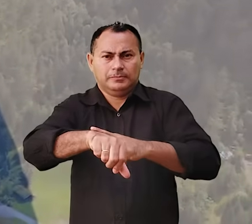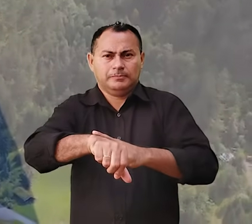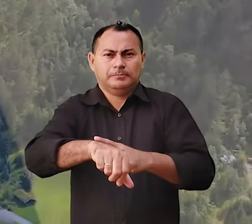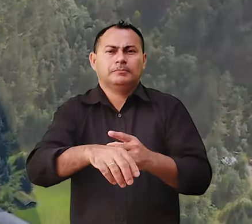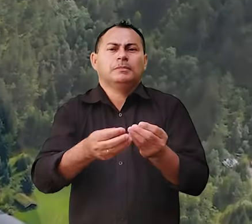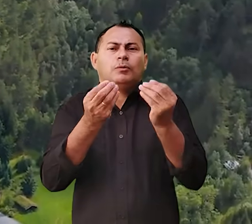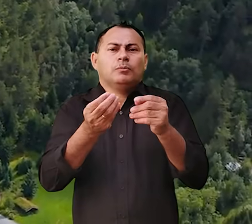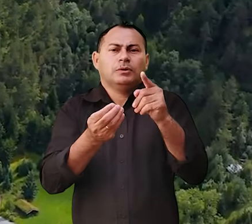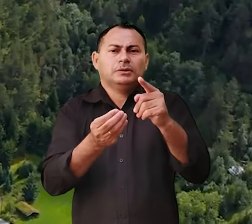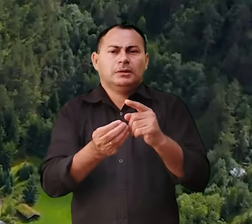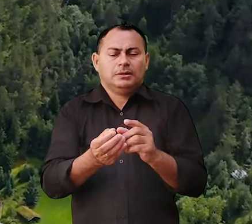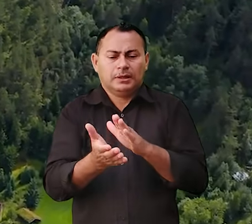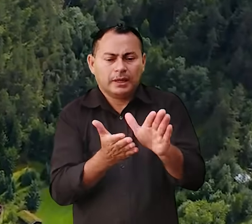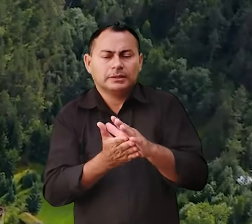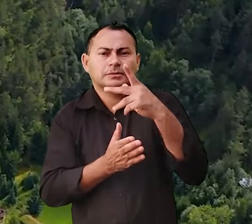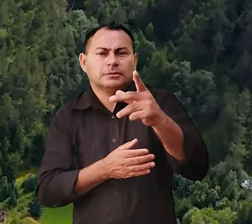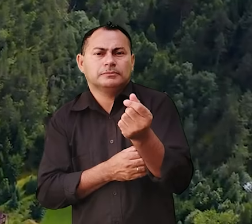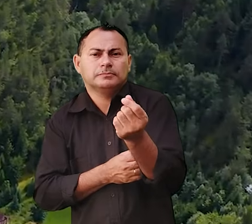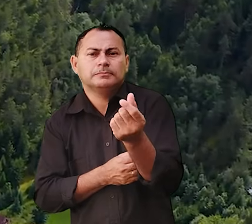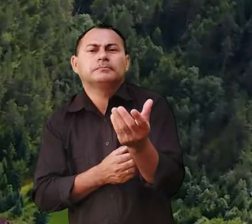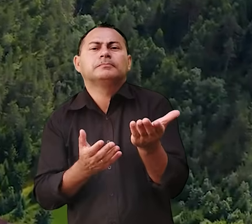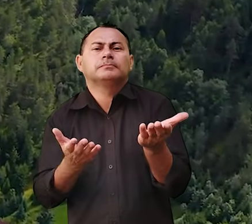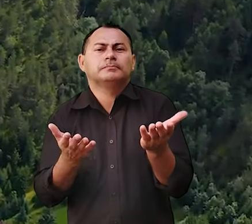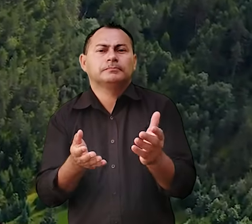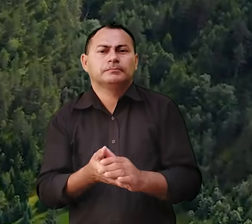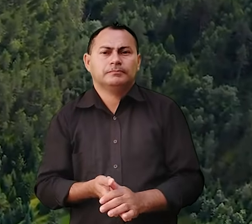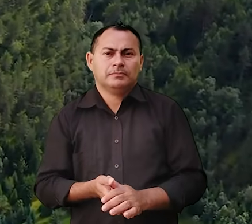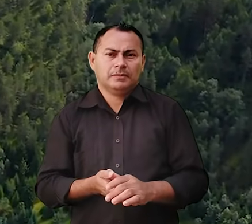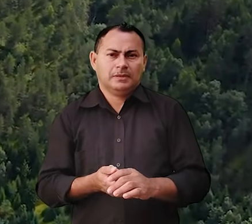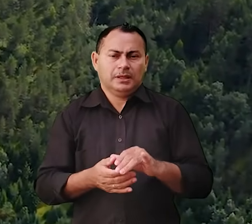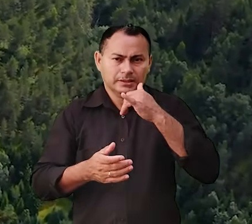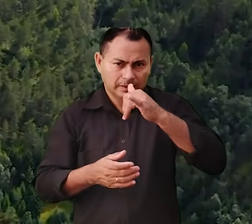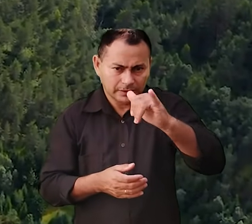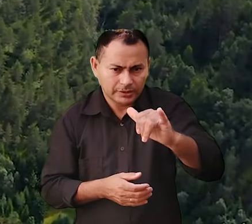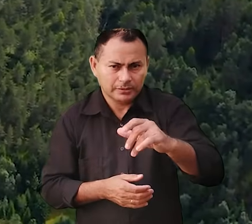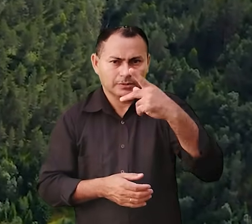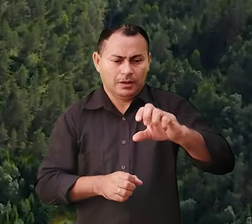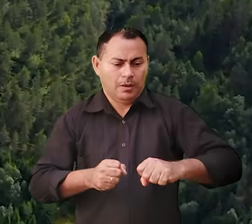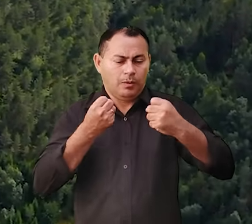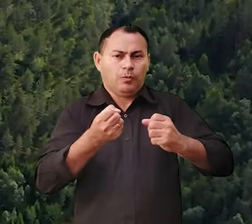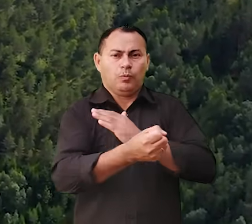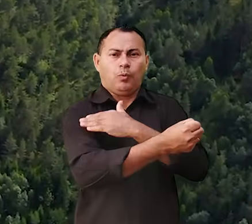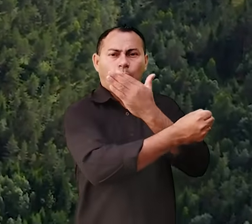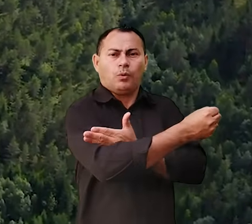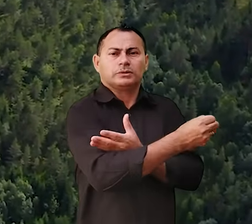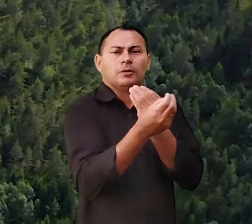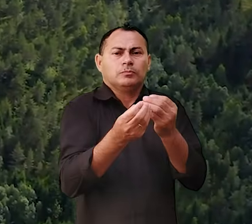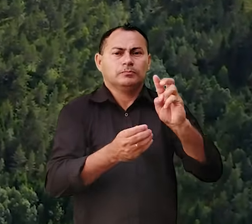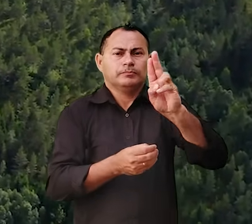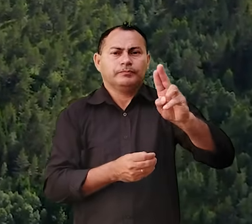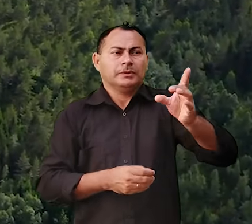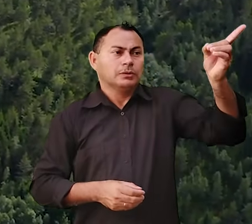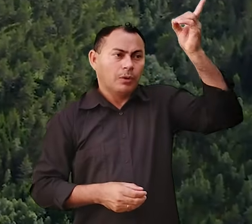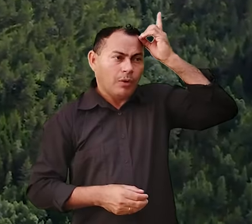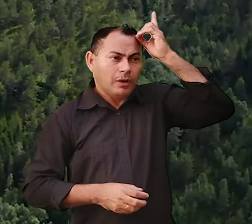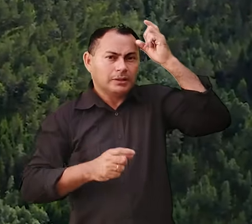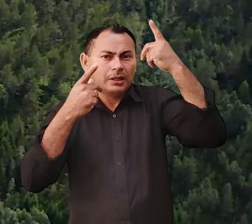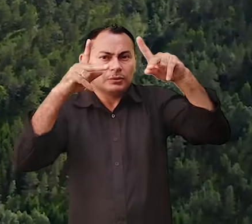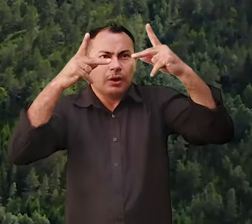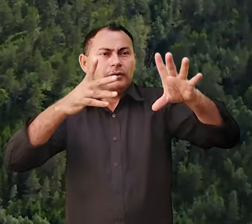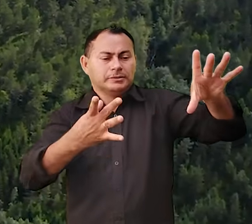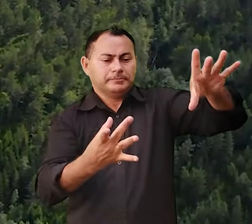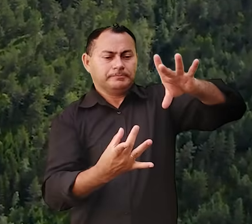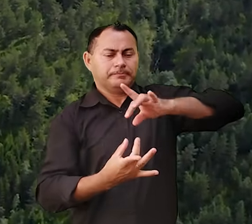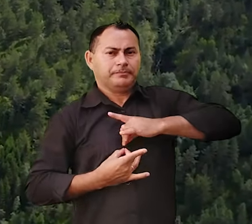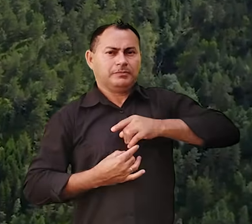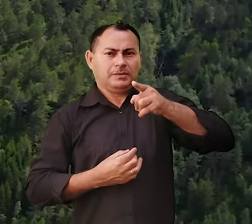tempo? Como você gasta o seu dinheiro? E sua energia e sua força? Como você usa os dons